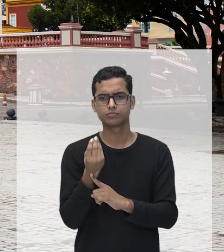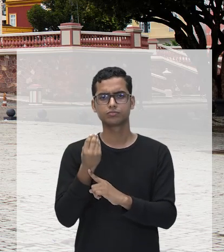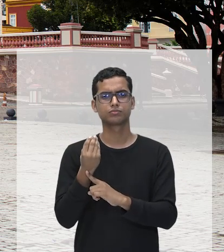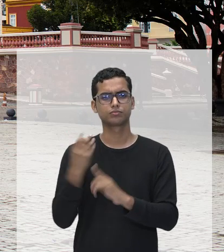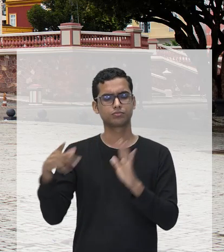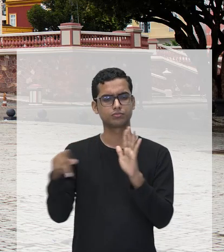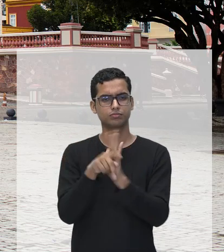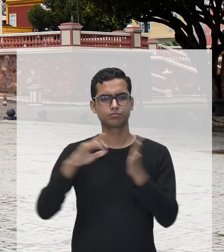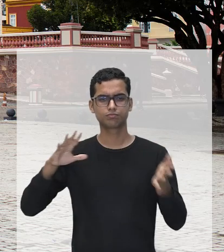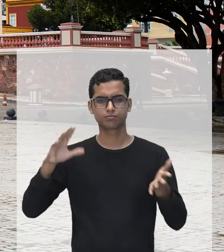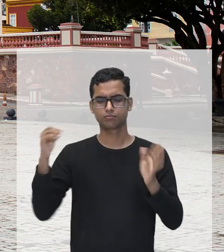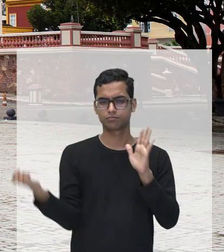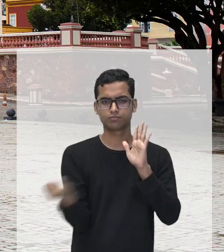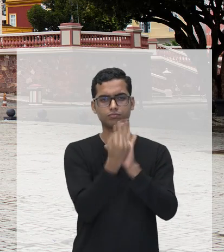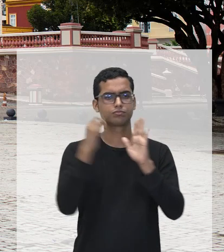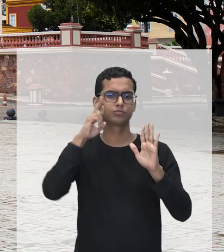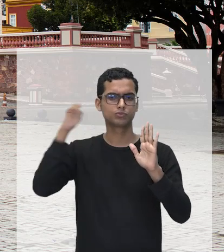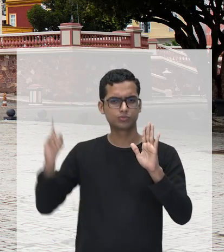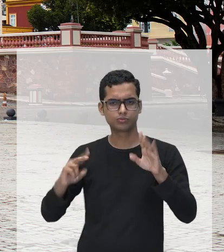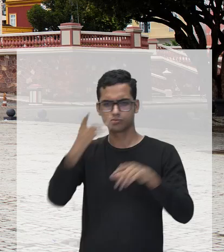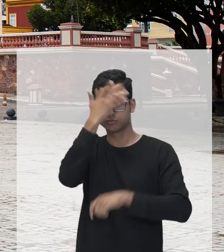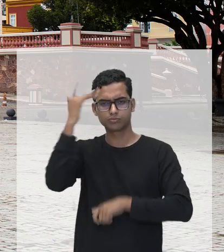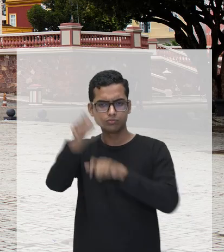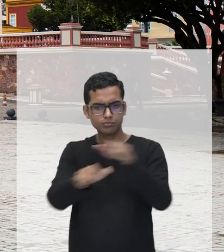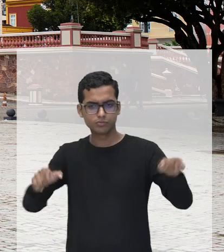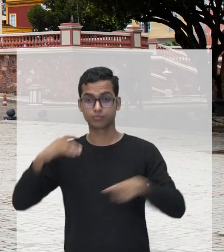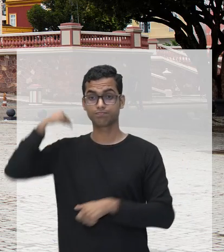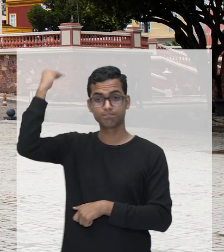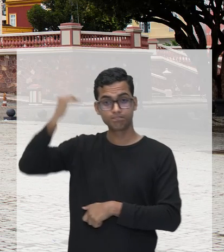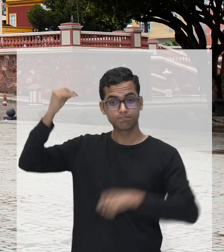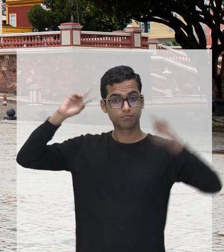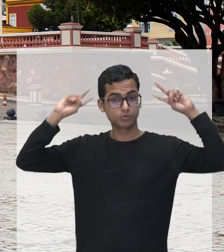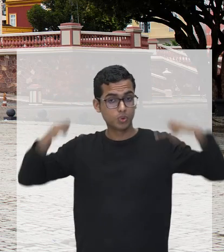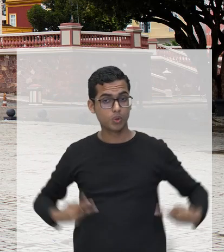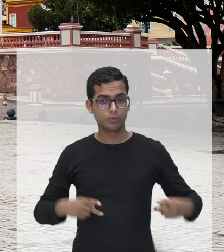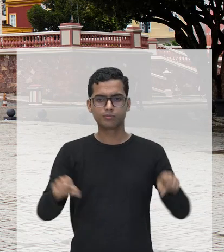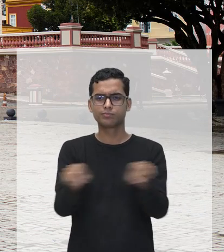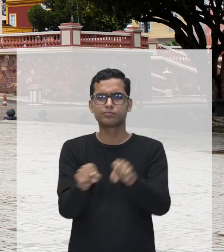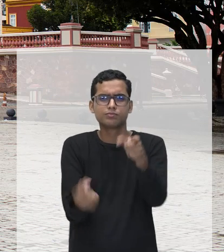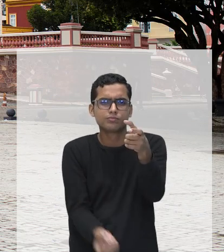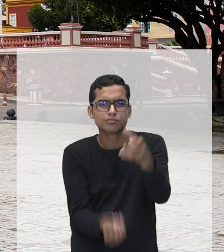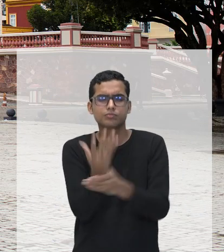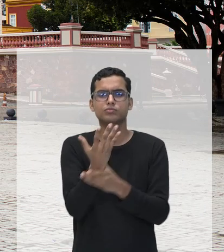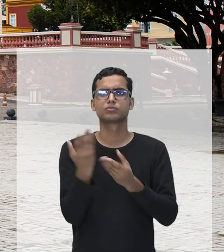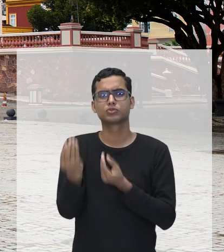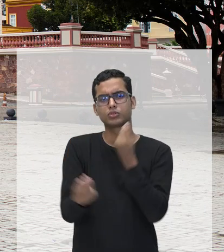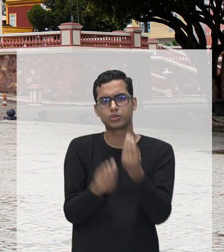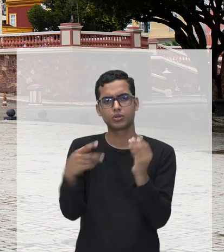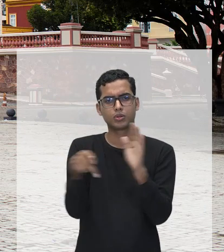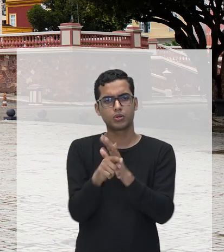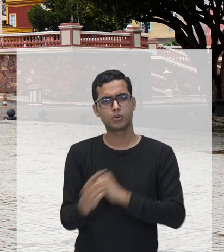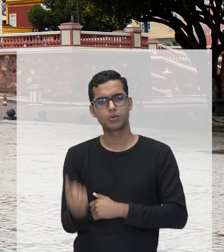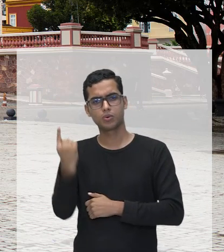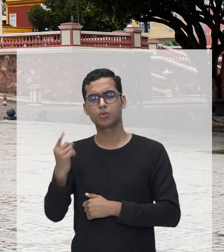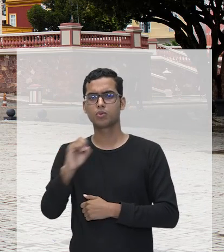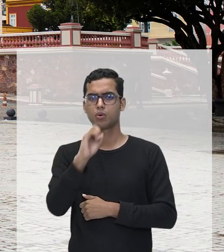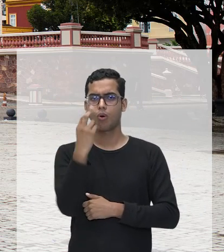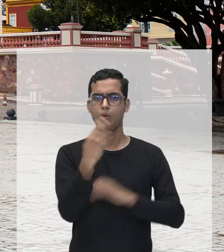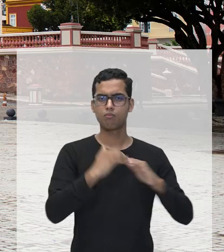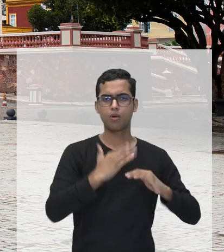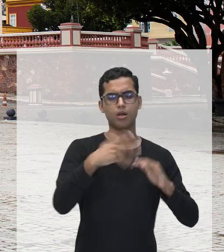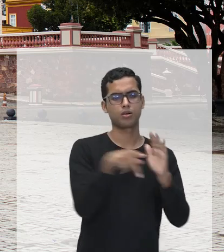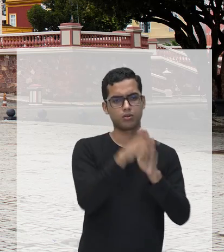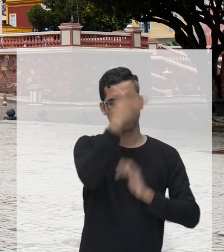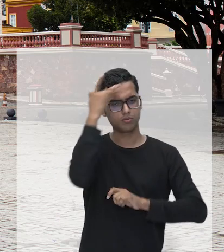registro histórico e pessoal da experiência humana, produzida através de um ou mais